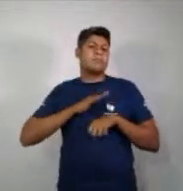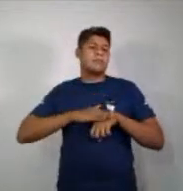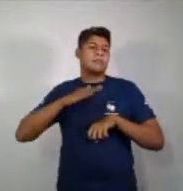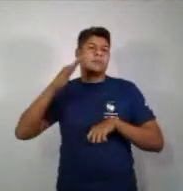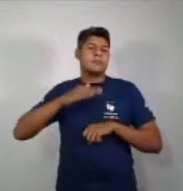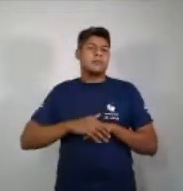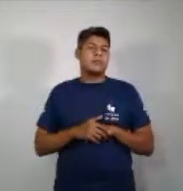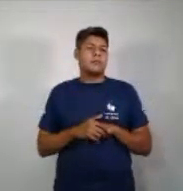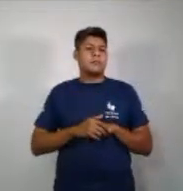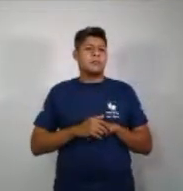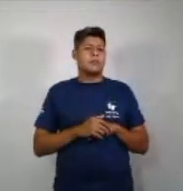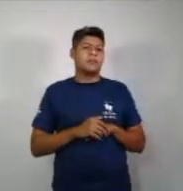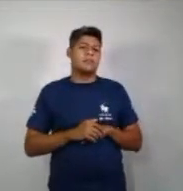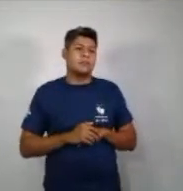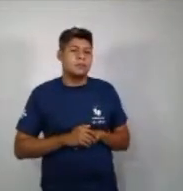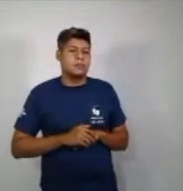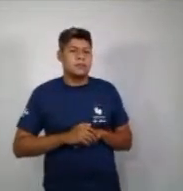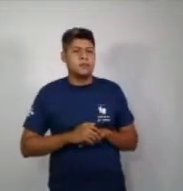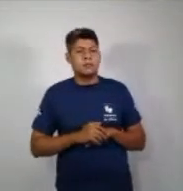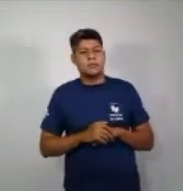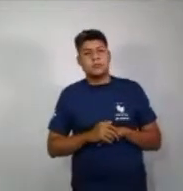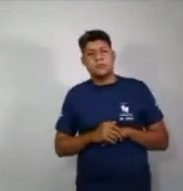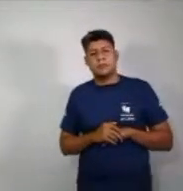Que Talvez ele tenha mais sido você por traduziu? defeito.